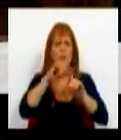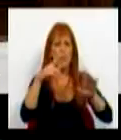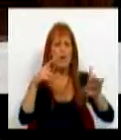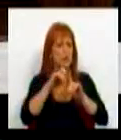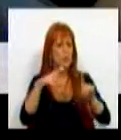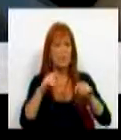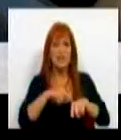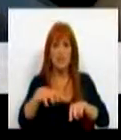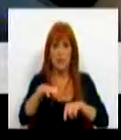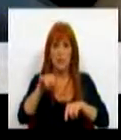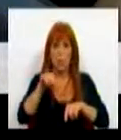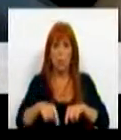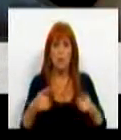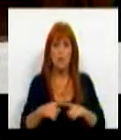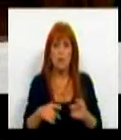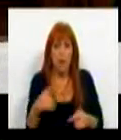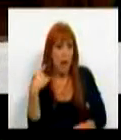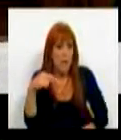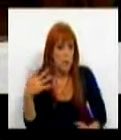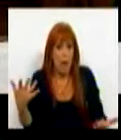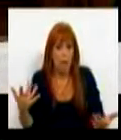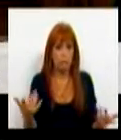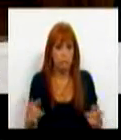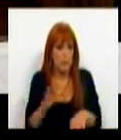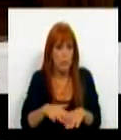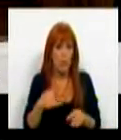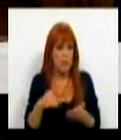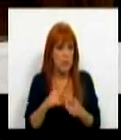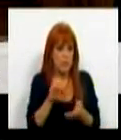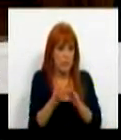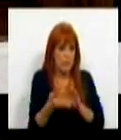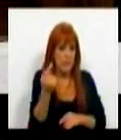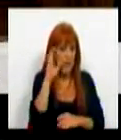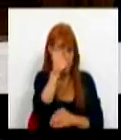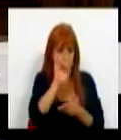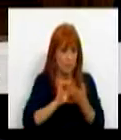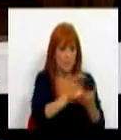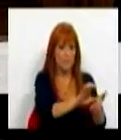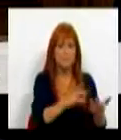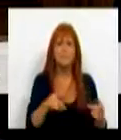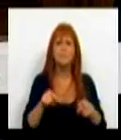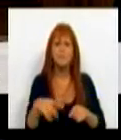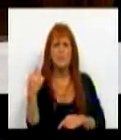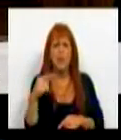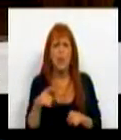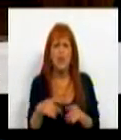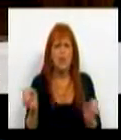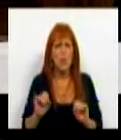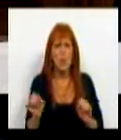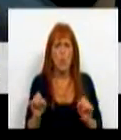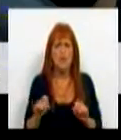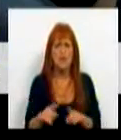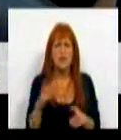Mas o BANIF chegou a uma situação que era singular, de facto, não é? E foi por isso que foi necessária a recapitalização pública. E é a única que não